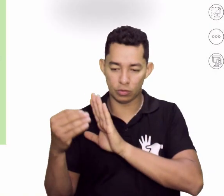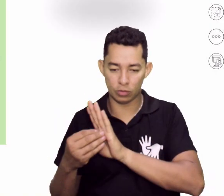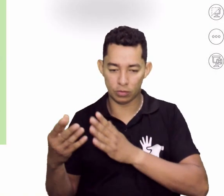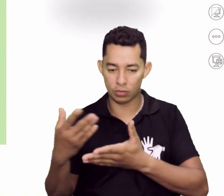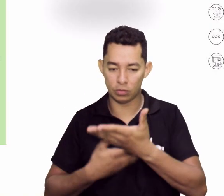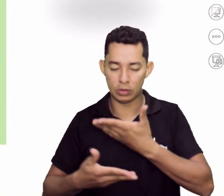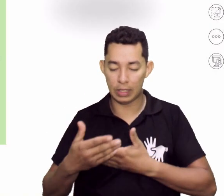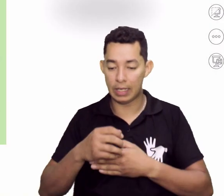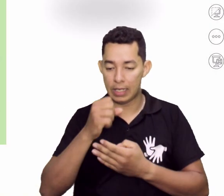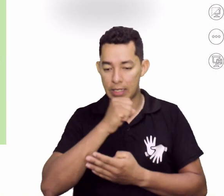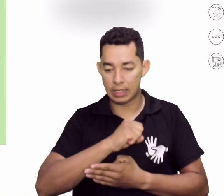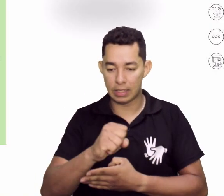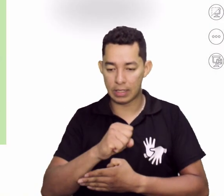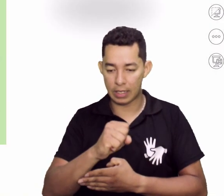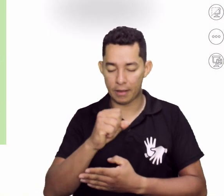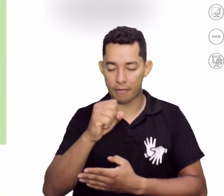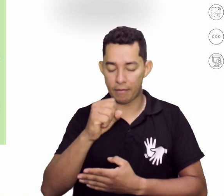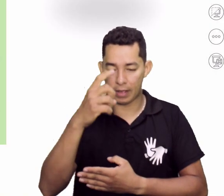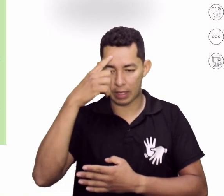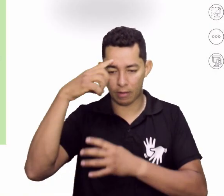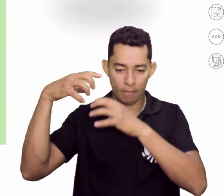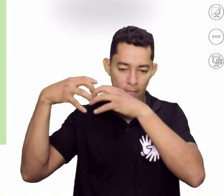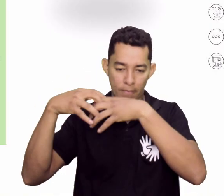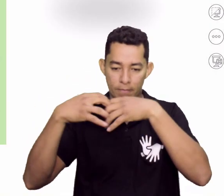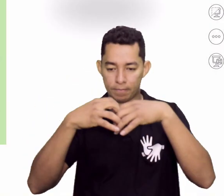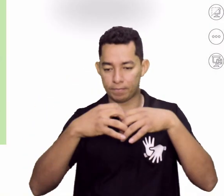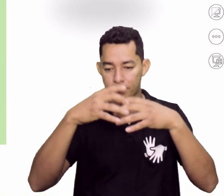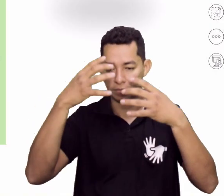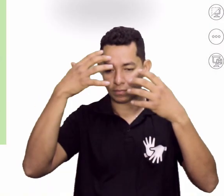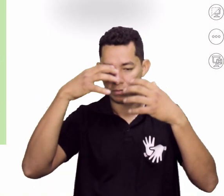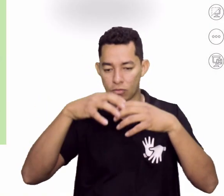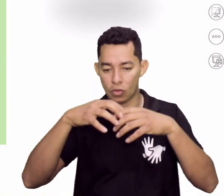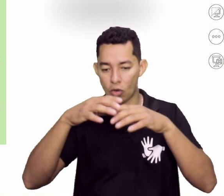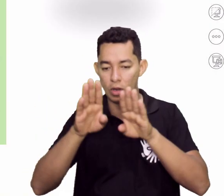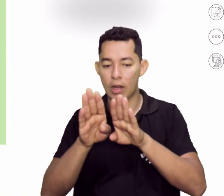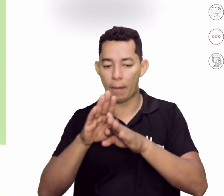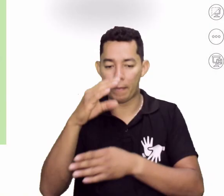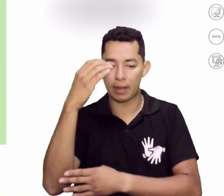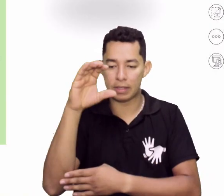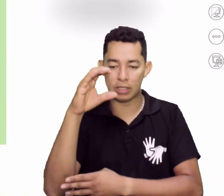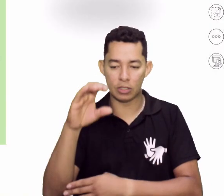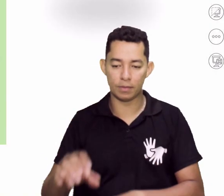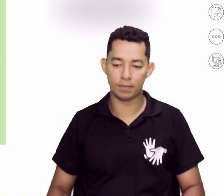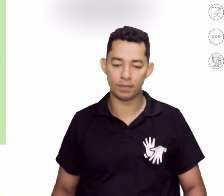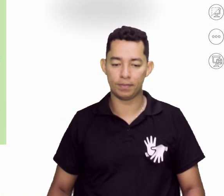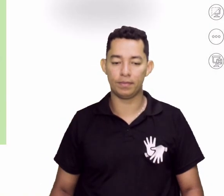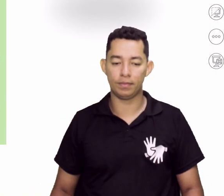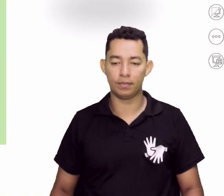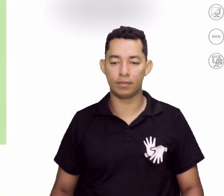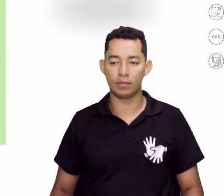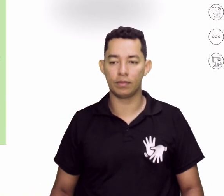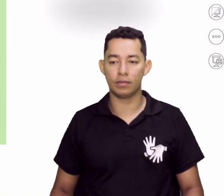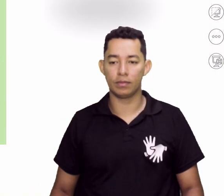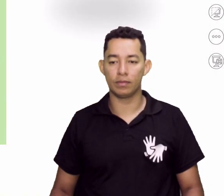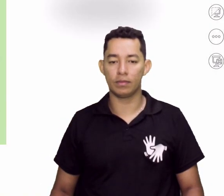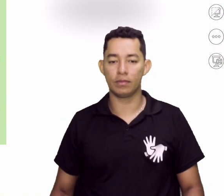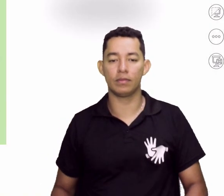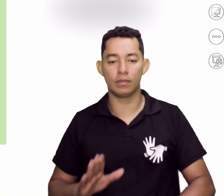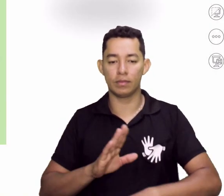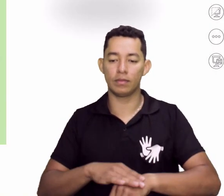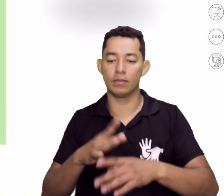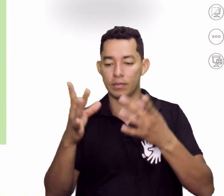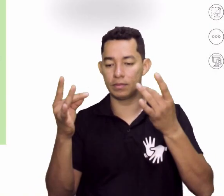e cientificismo, porque tem muito estudo, né? Olha aqui, mais detalhes sobre